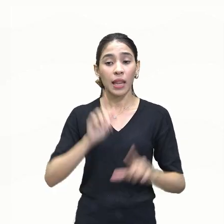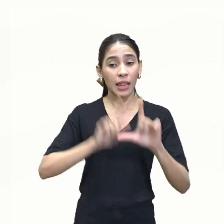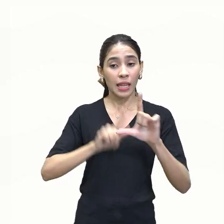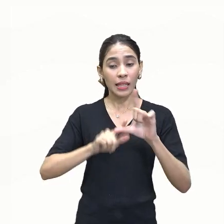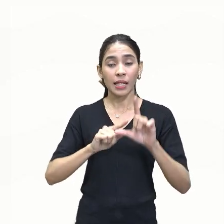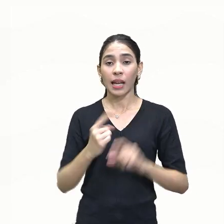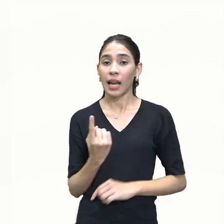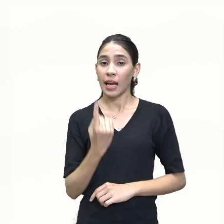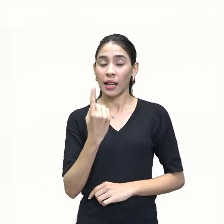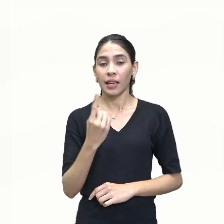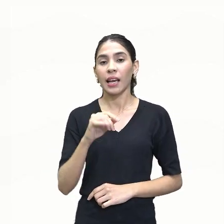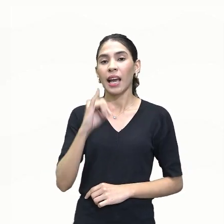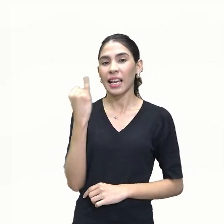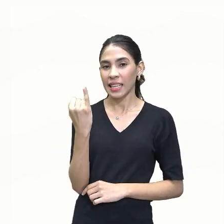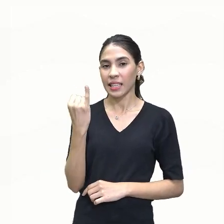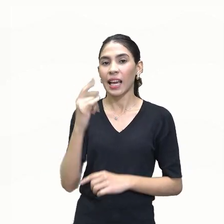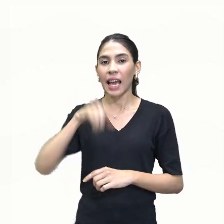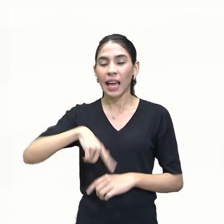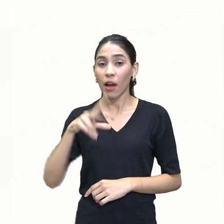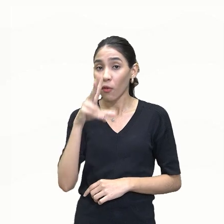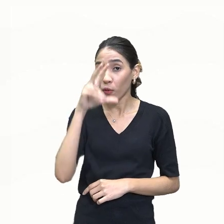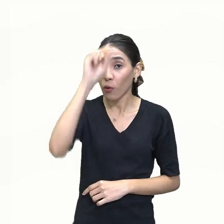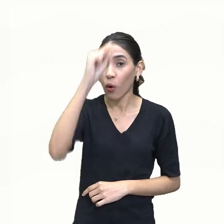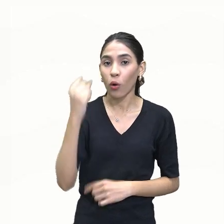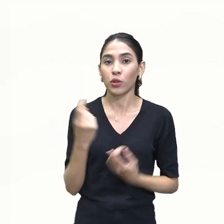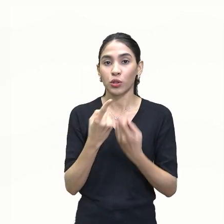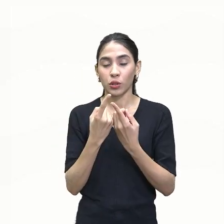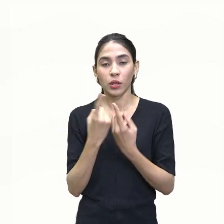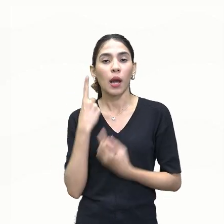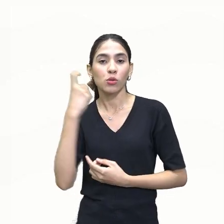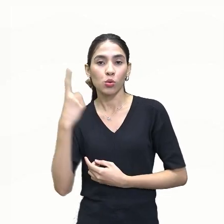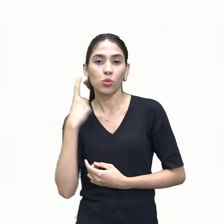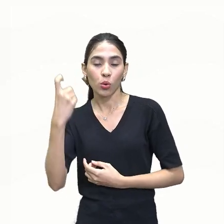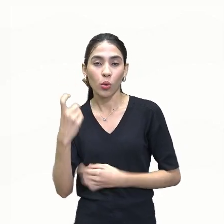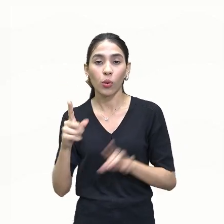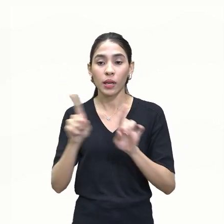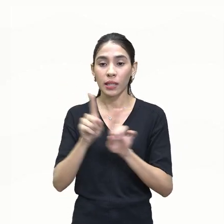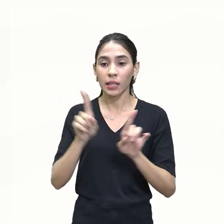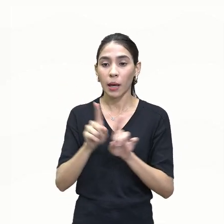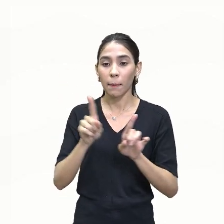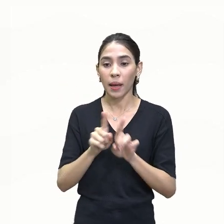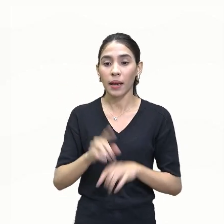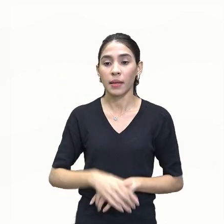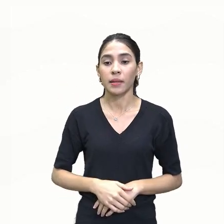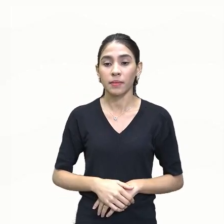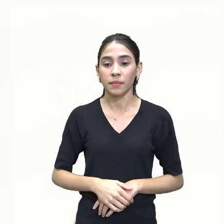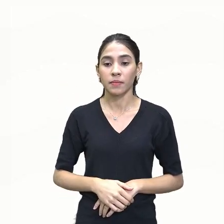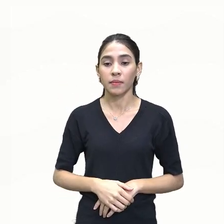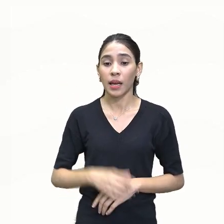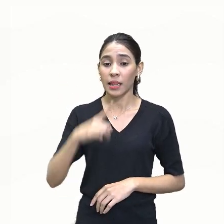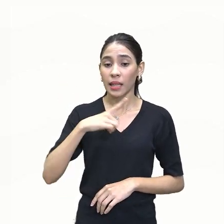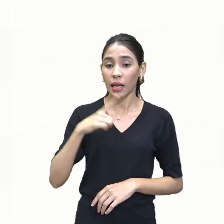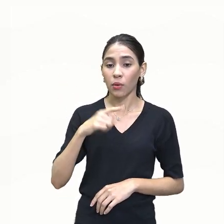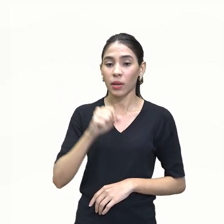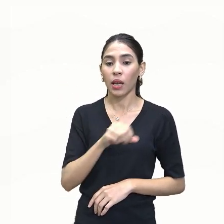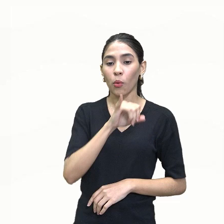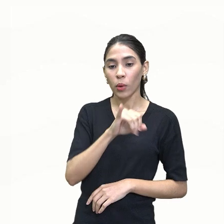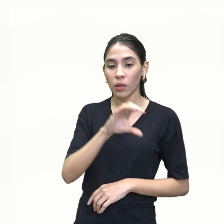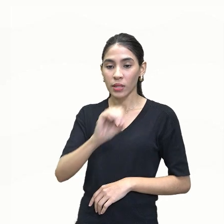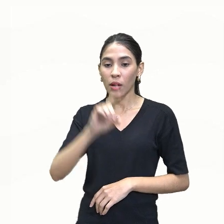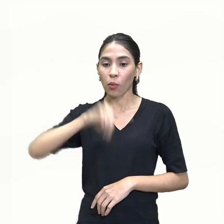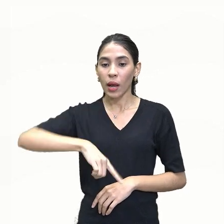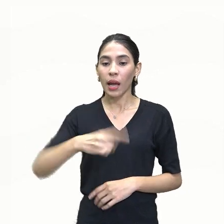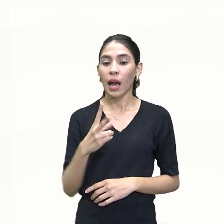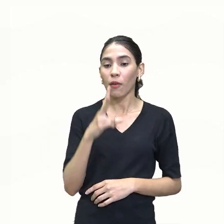intensidade do som e o I0 é a intensidade padrão daquele som, tá? Então, nós vamos usar a escala decibel